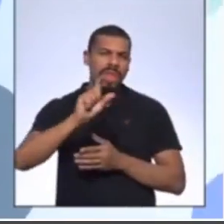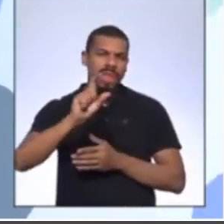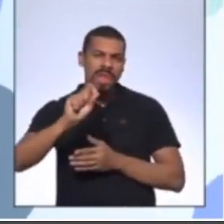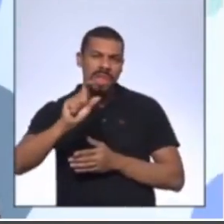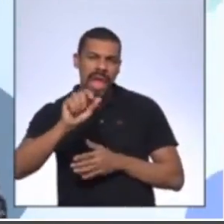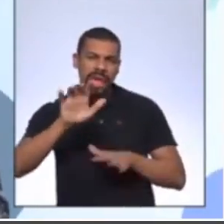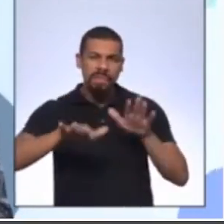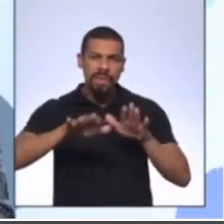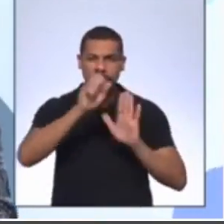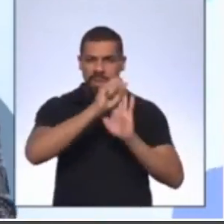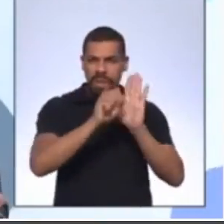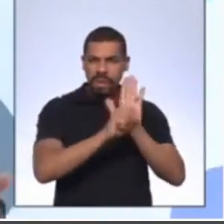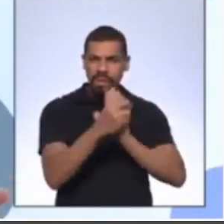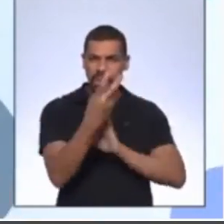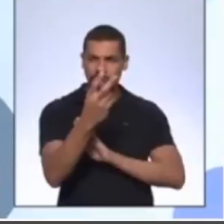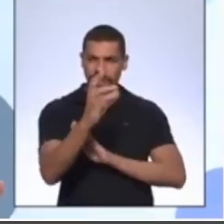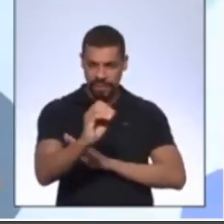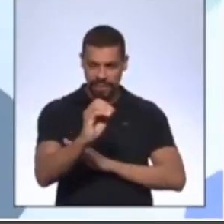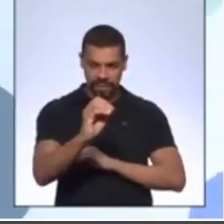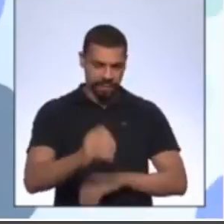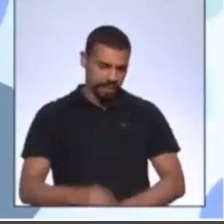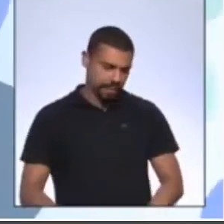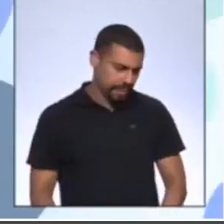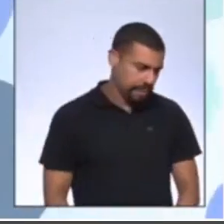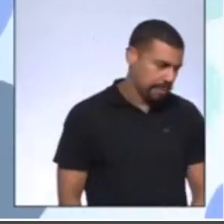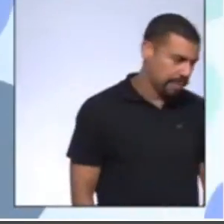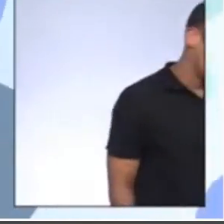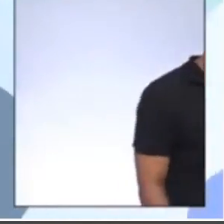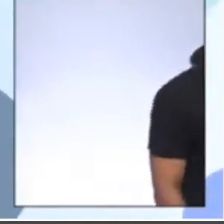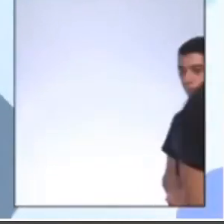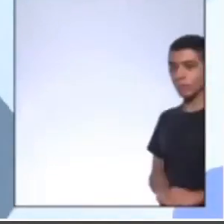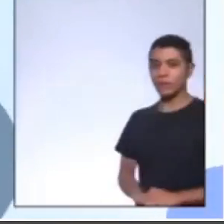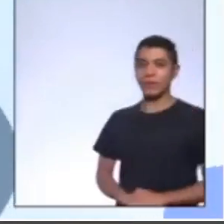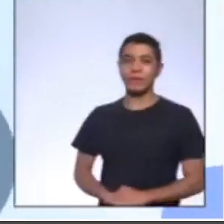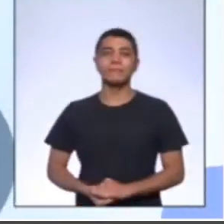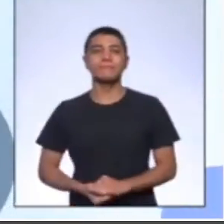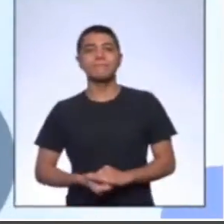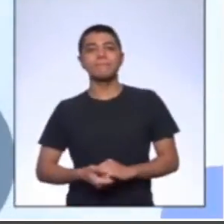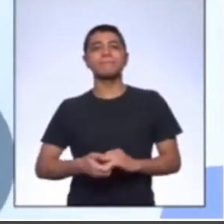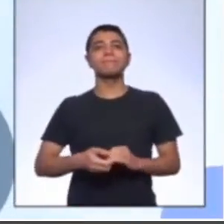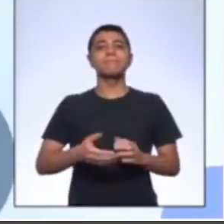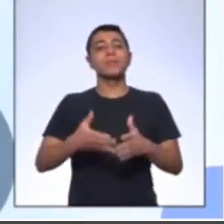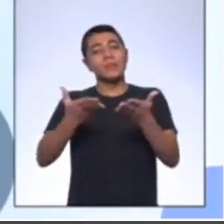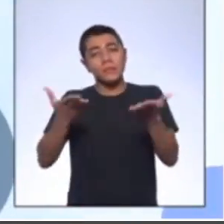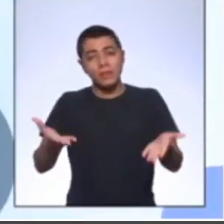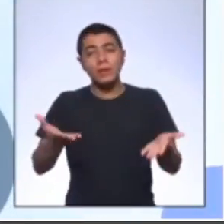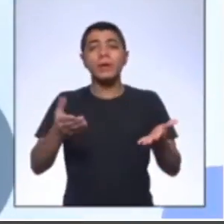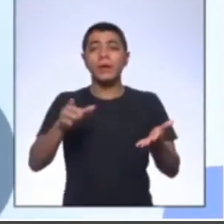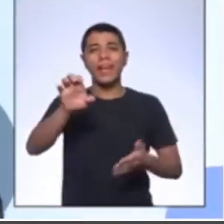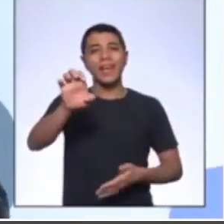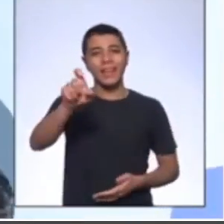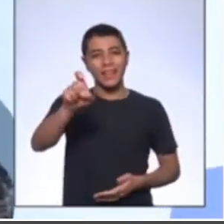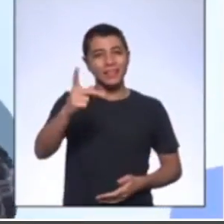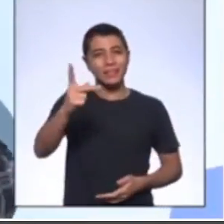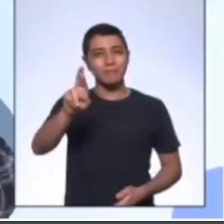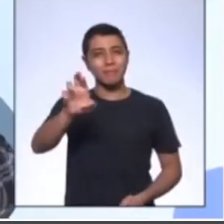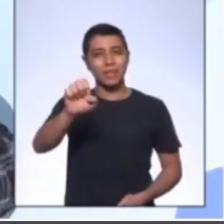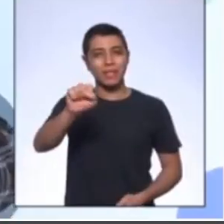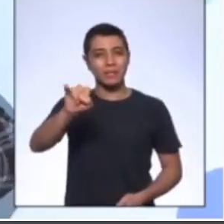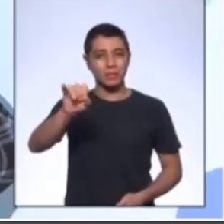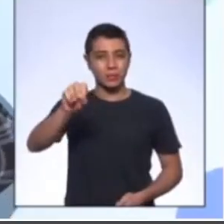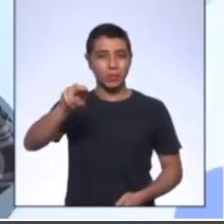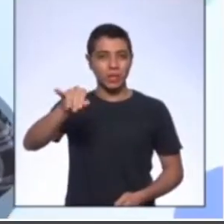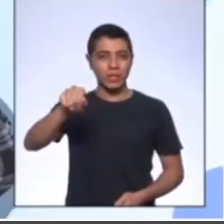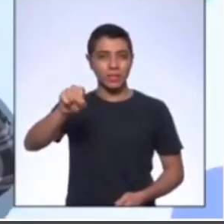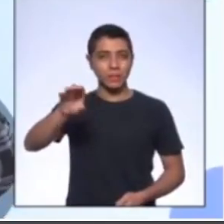comecinho do século 20 tá bom então ele apresenta essa questão da subjetividade ou seja né ele faz uma